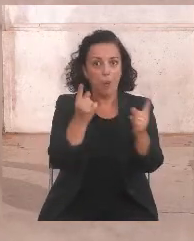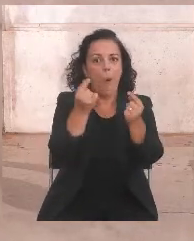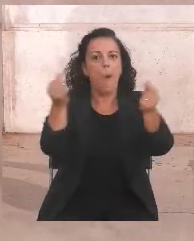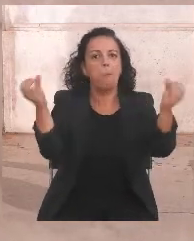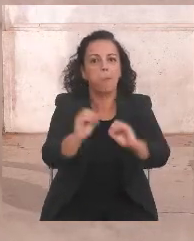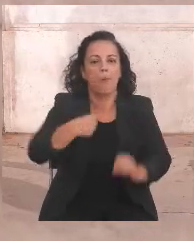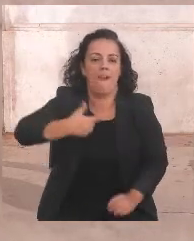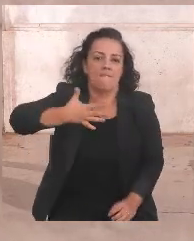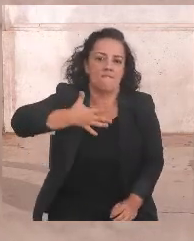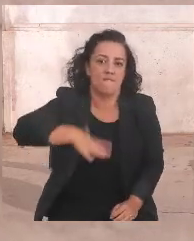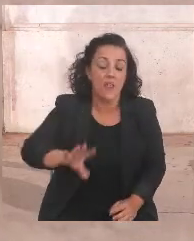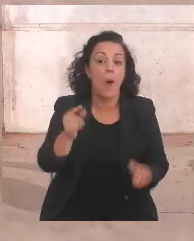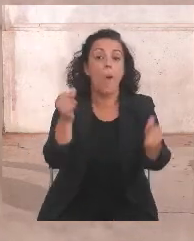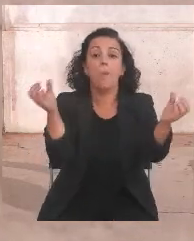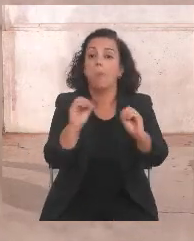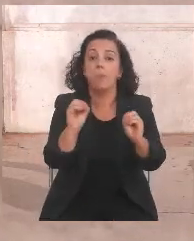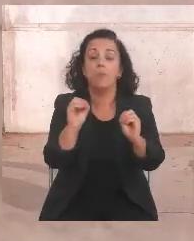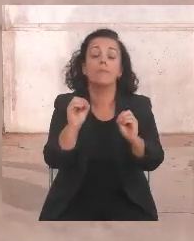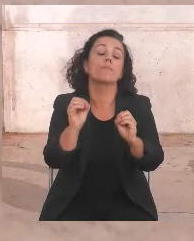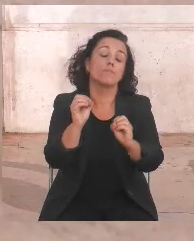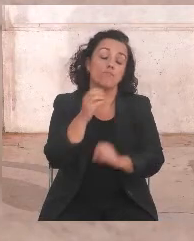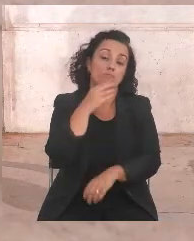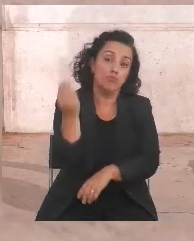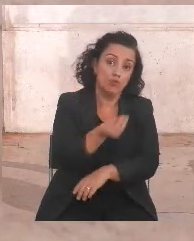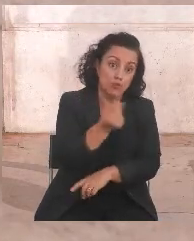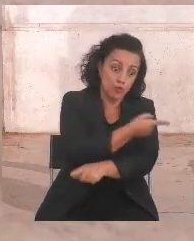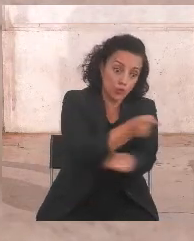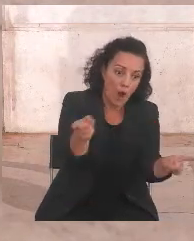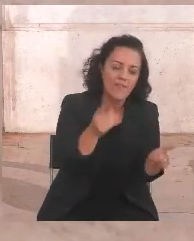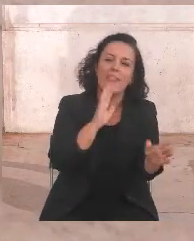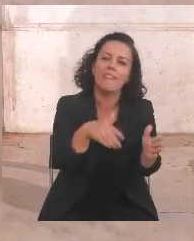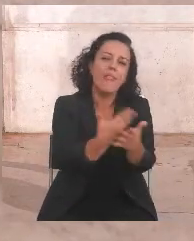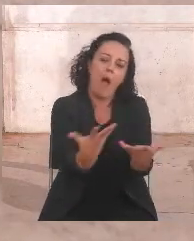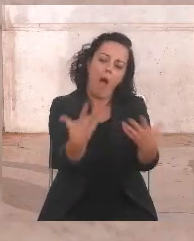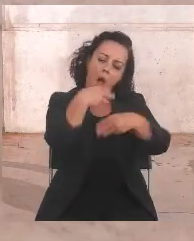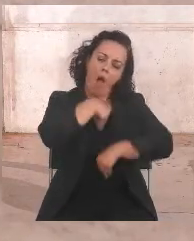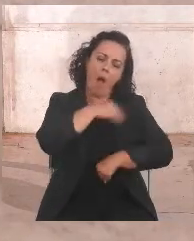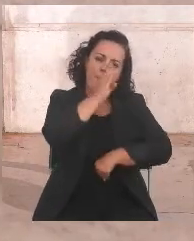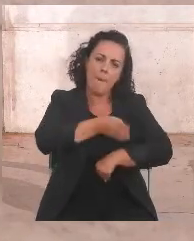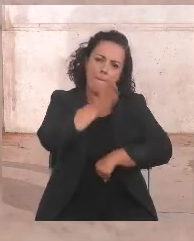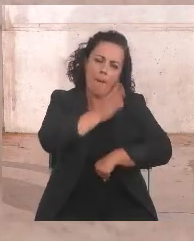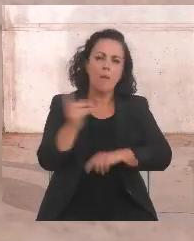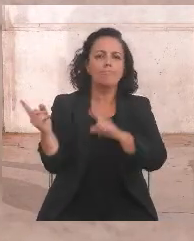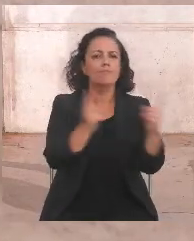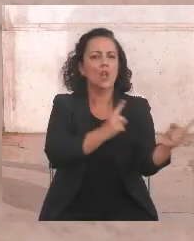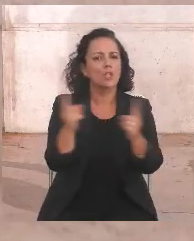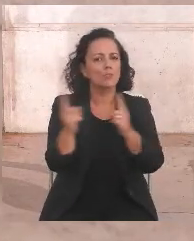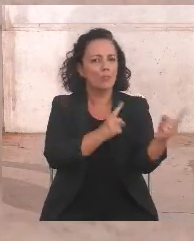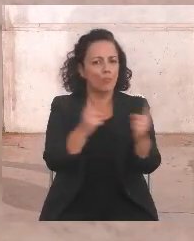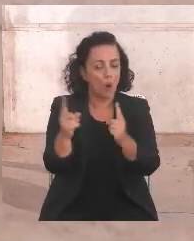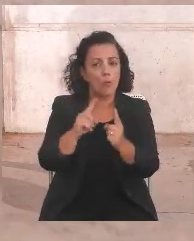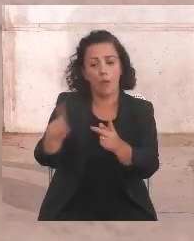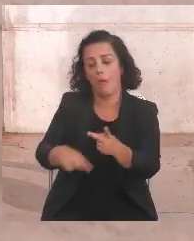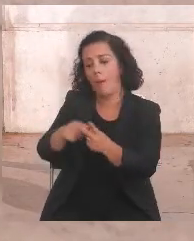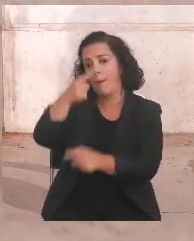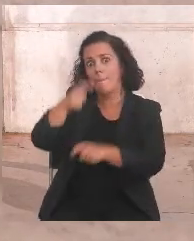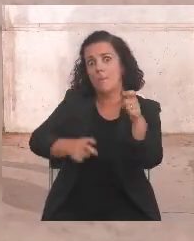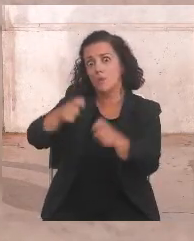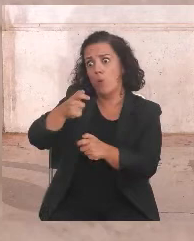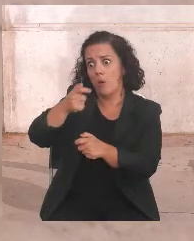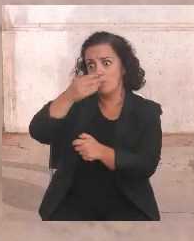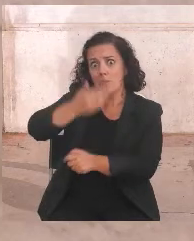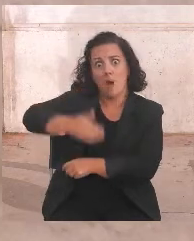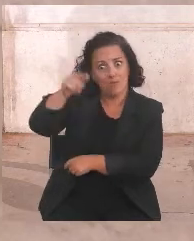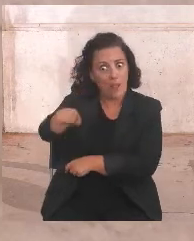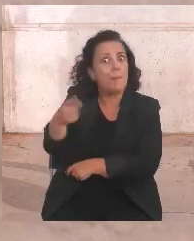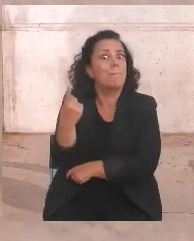gratuitos para os mais novos, para induzir o hábito de andar de transportes públicos e para os mais velhos que tanto precisam.